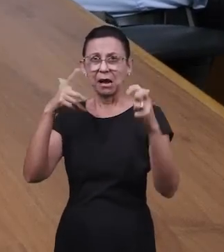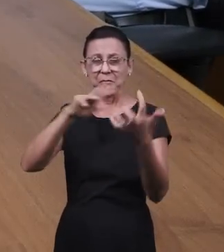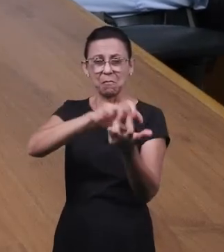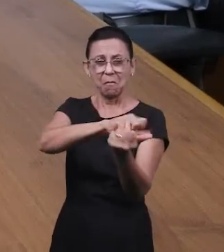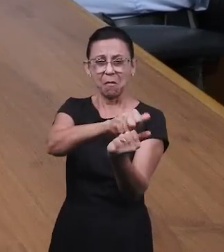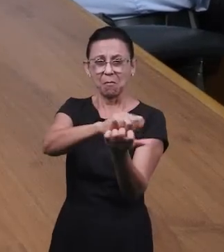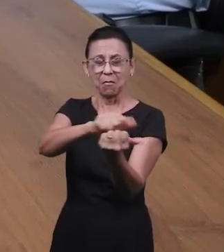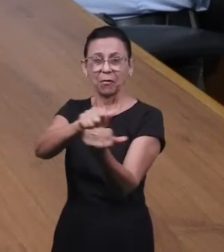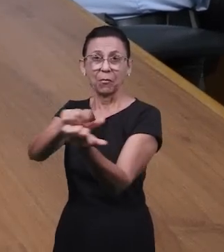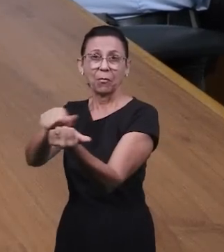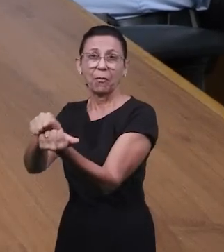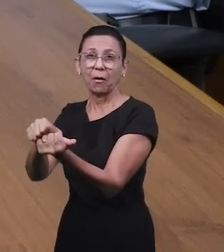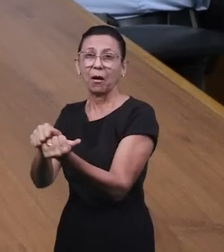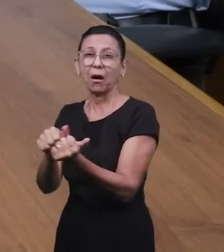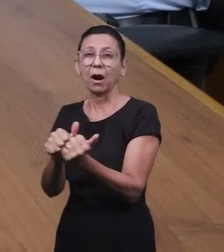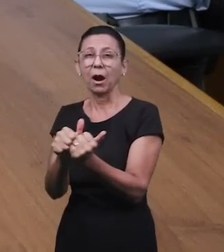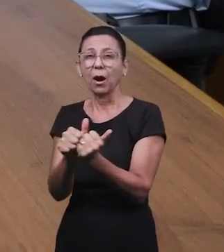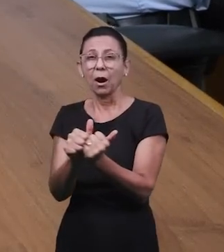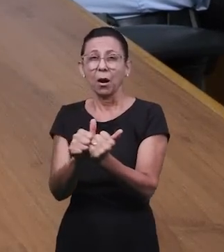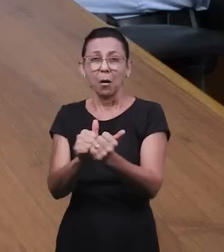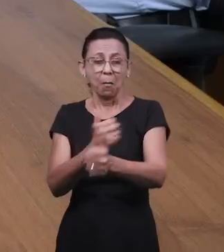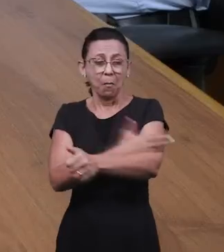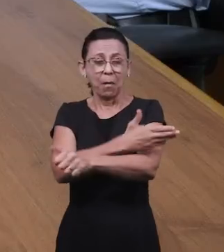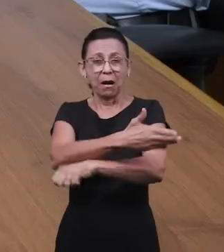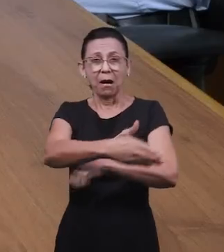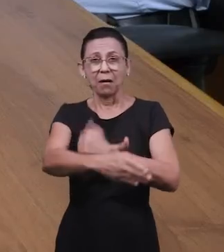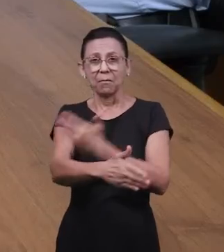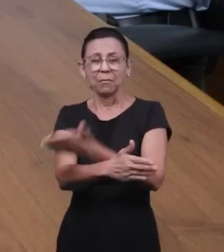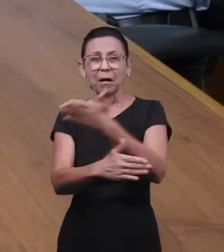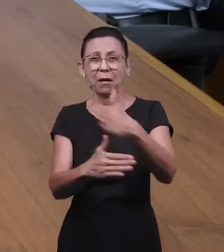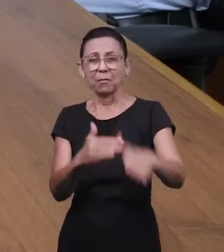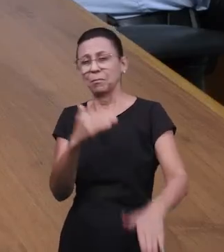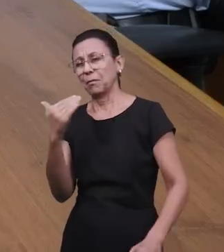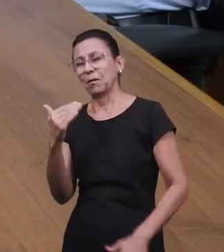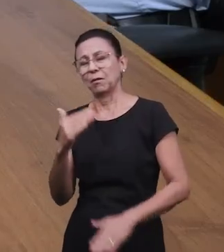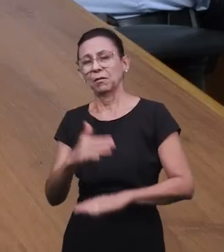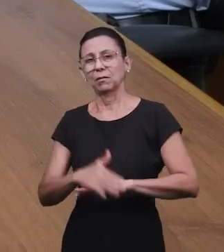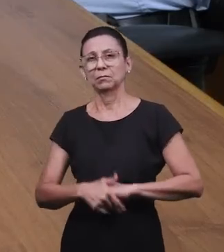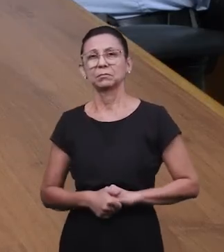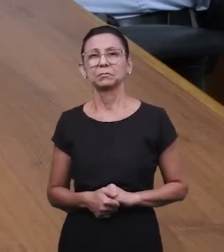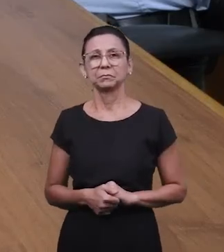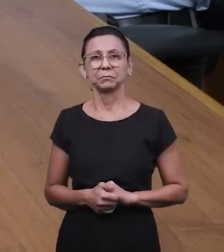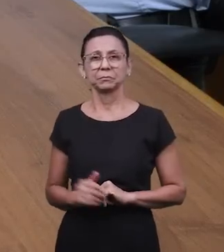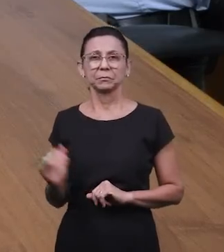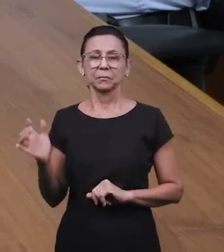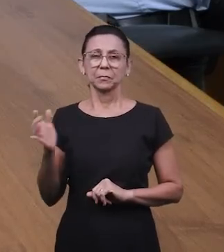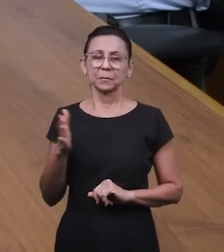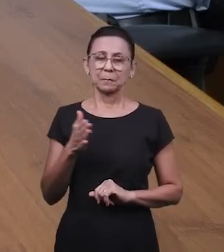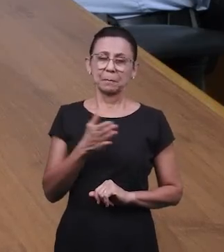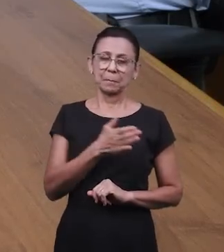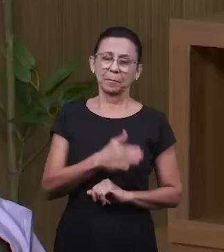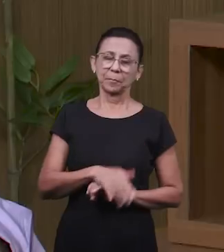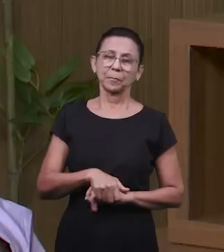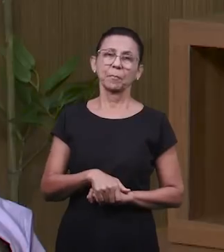Josias, o apóstolo Paulo, os apóstolos em geral, eles entenderam o